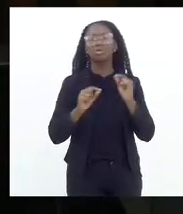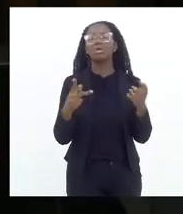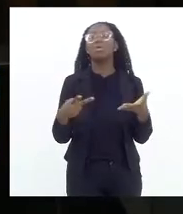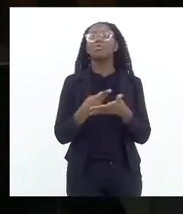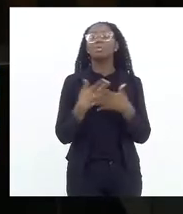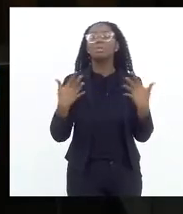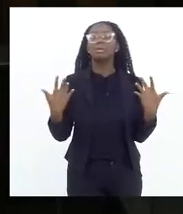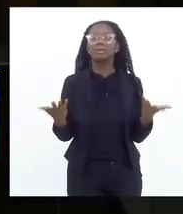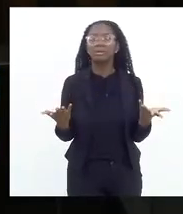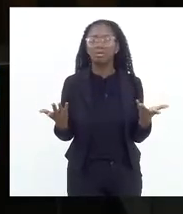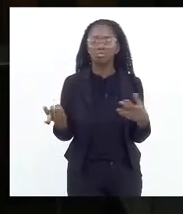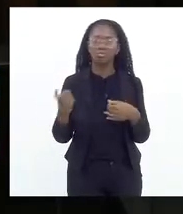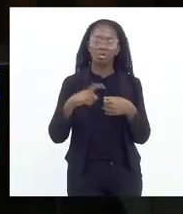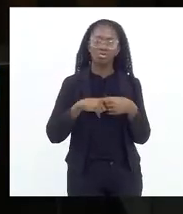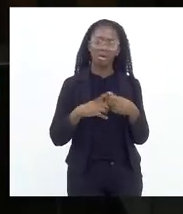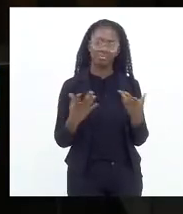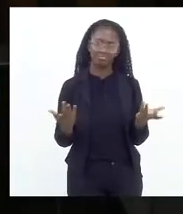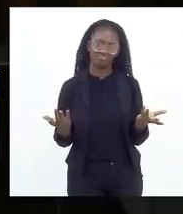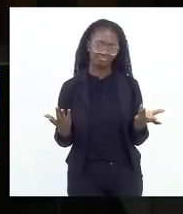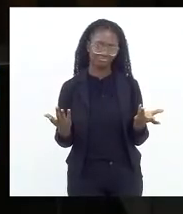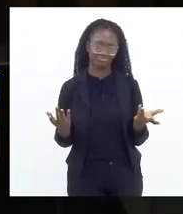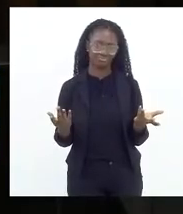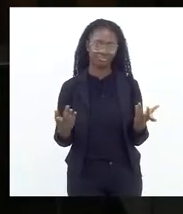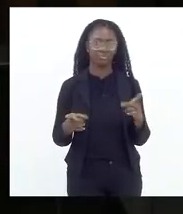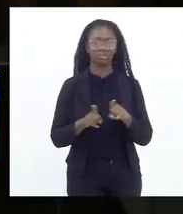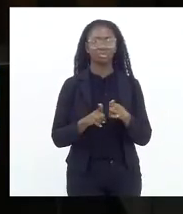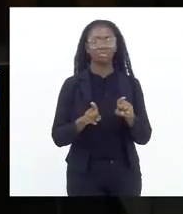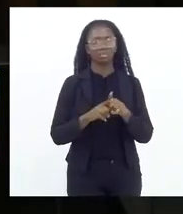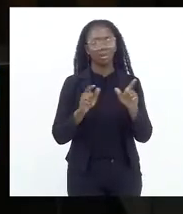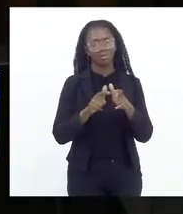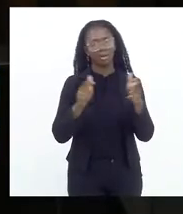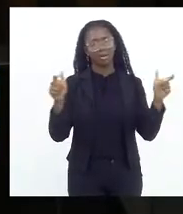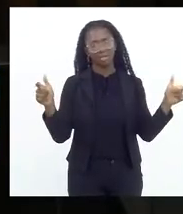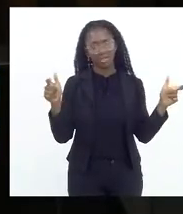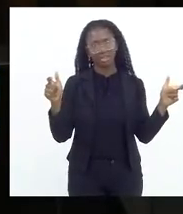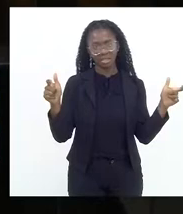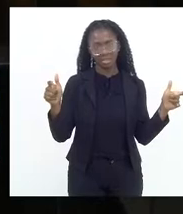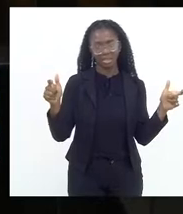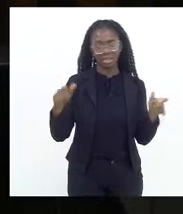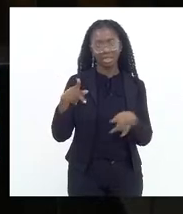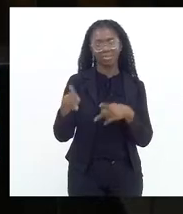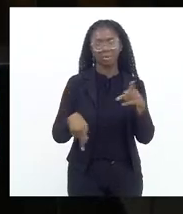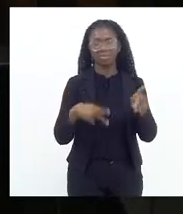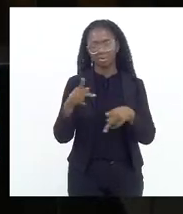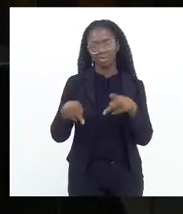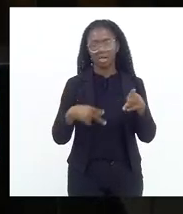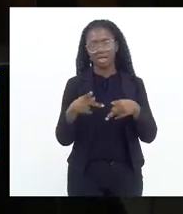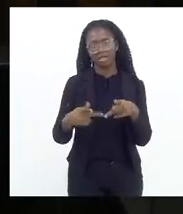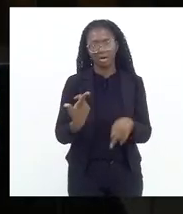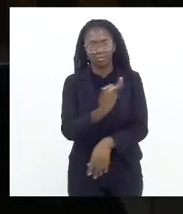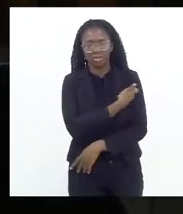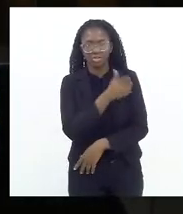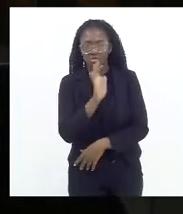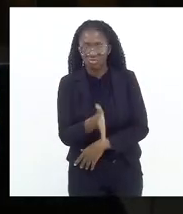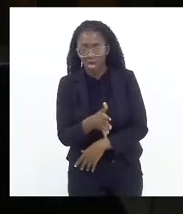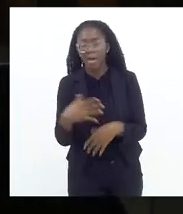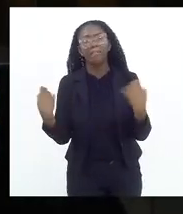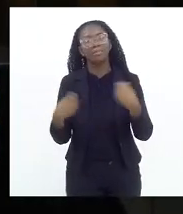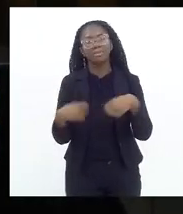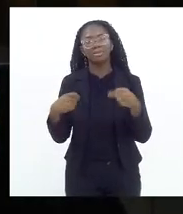Retrocederam. Inclusive, já com uma parcela enorme da população imunizada, tiveram que paralisar